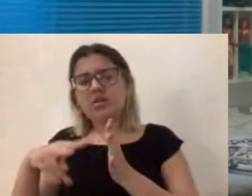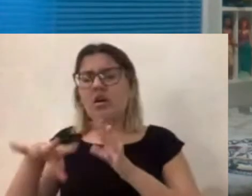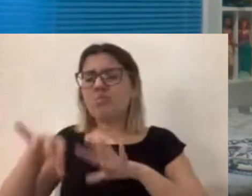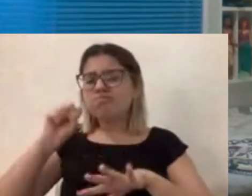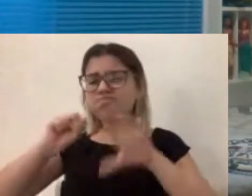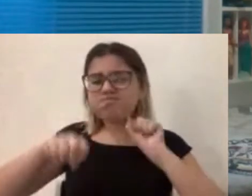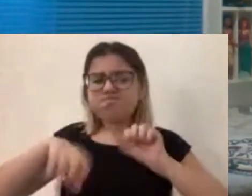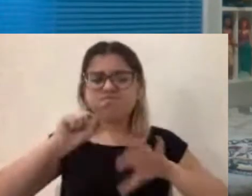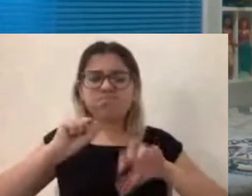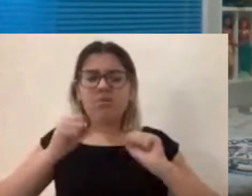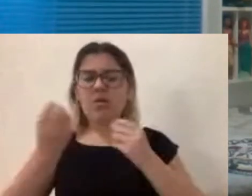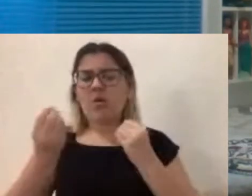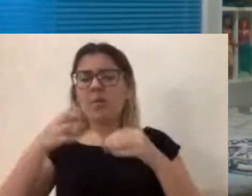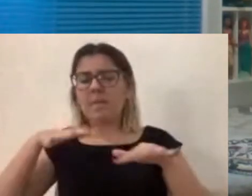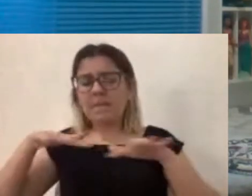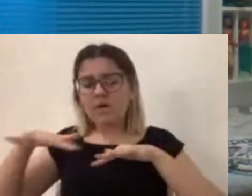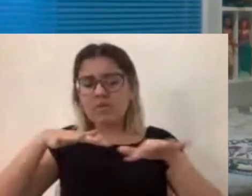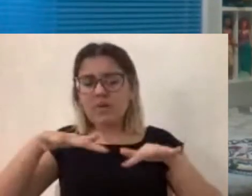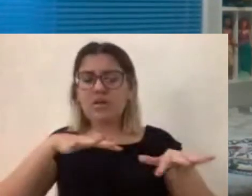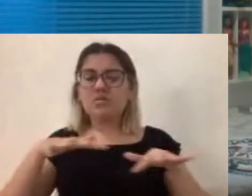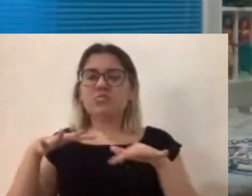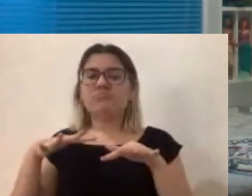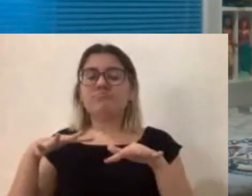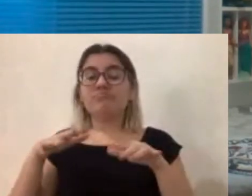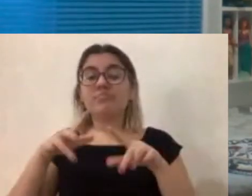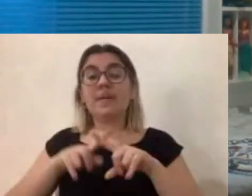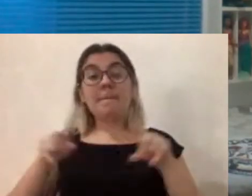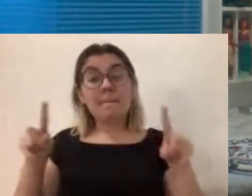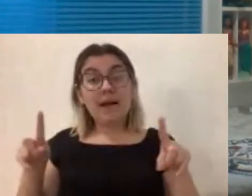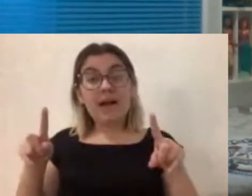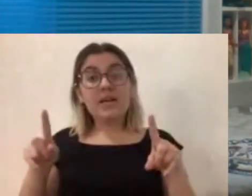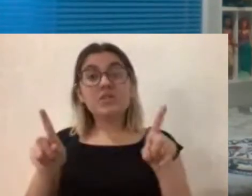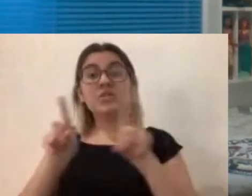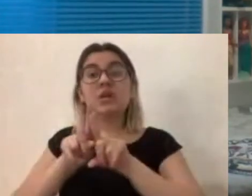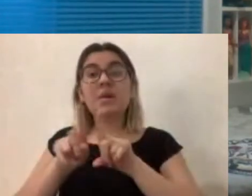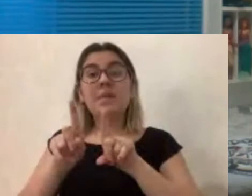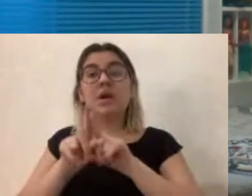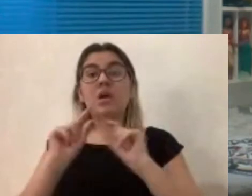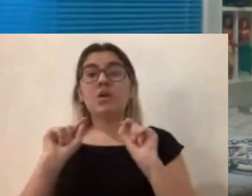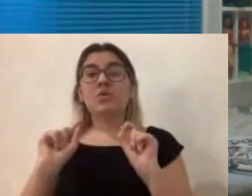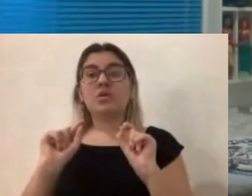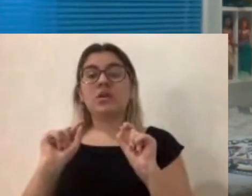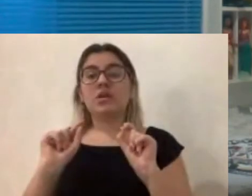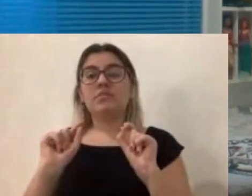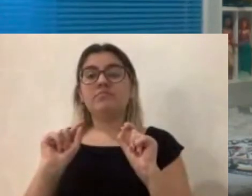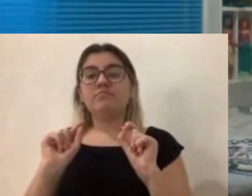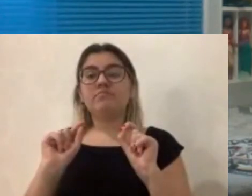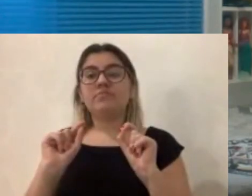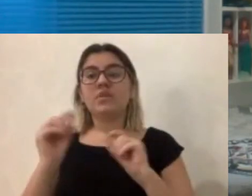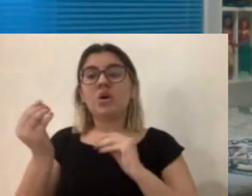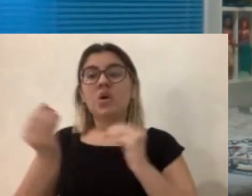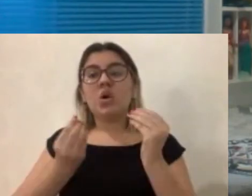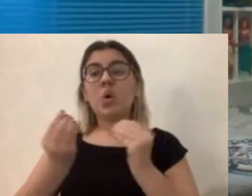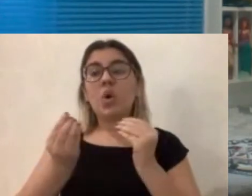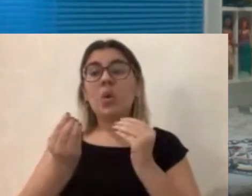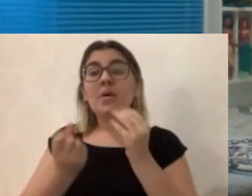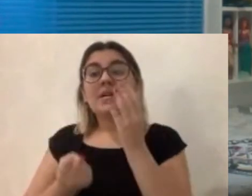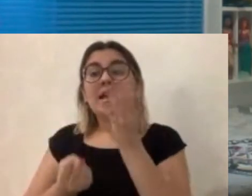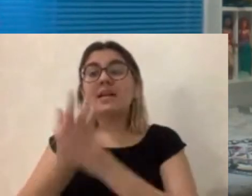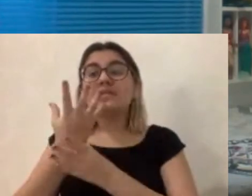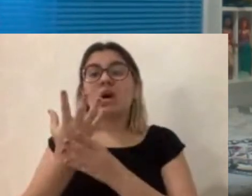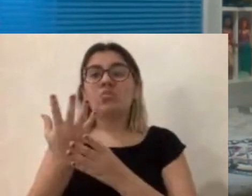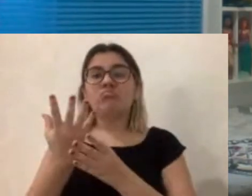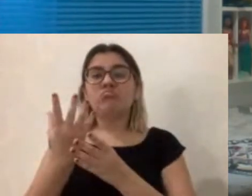Só que ele também é muito do lugar da criação, da criatividade. Que movimentos